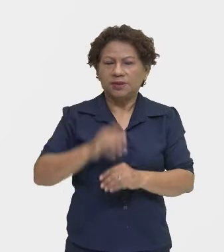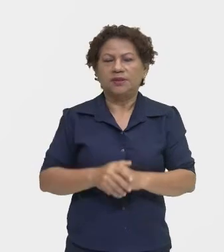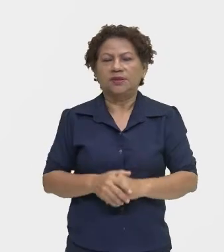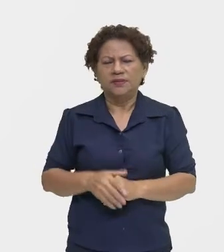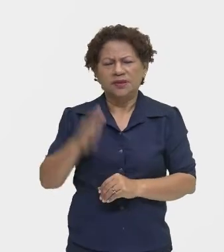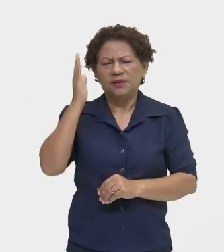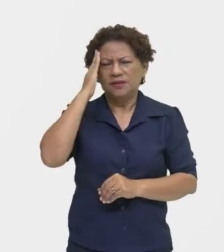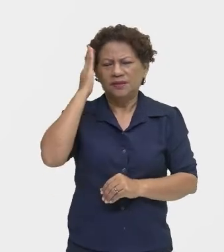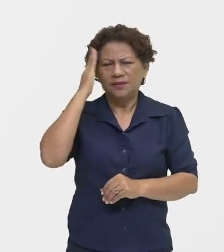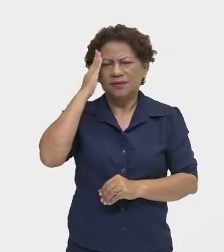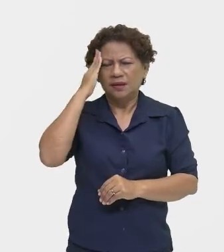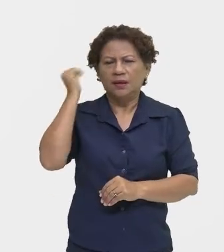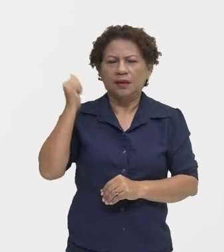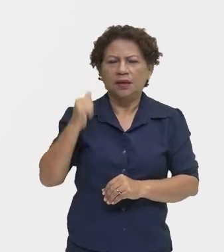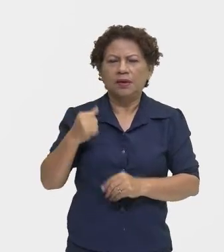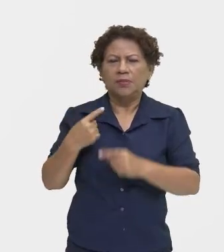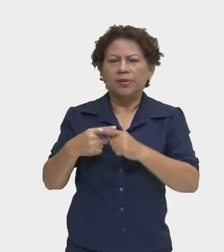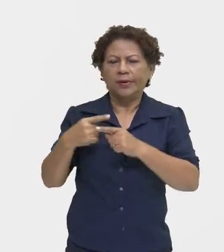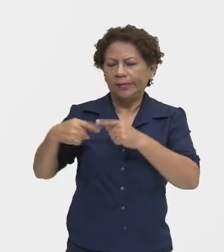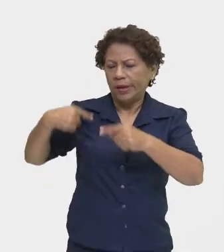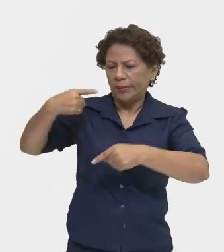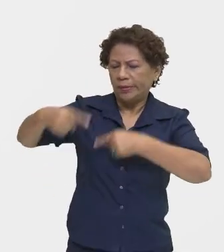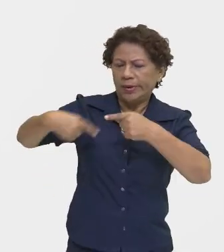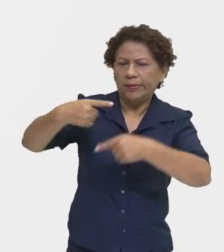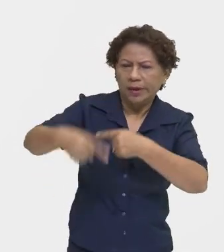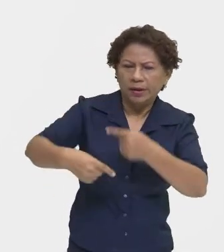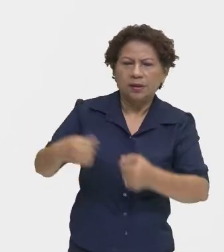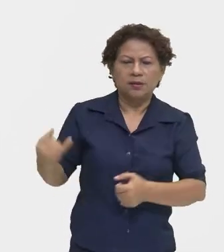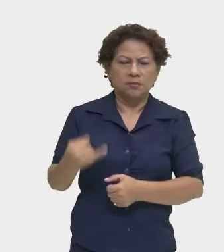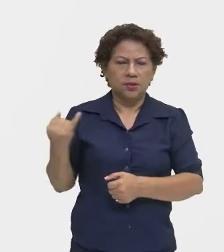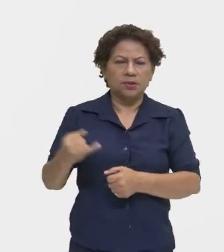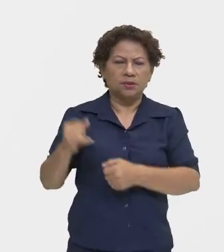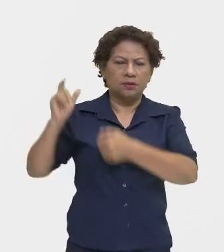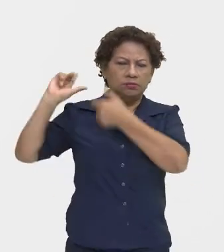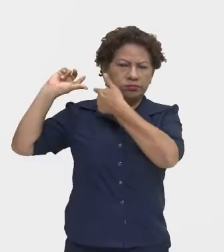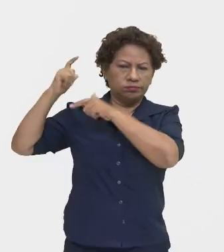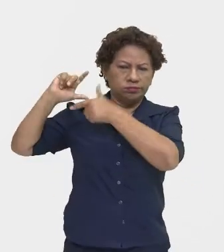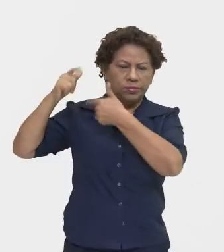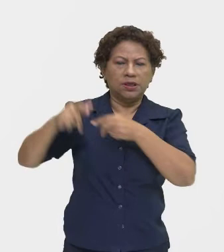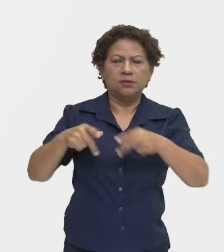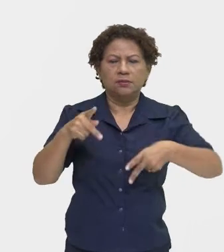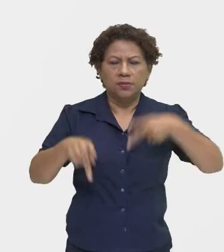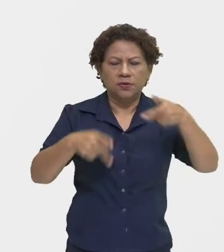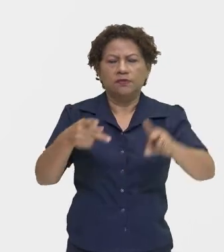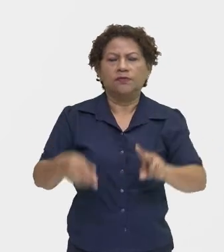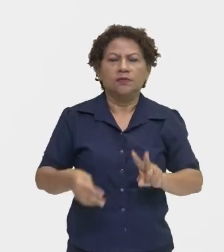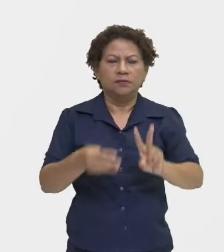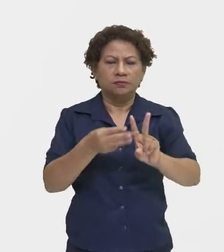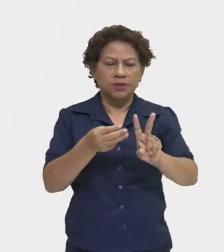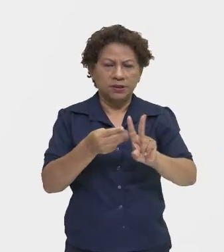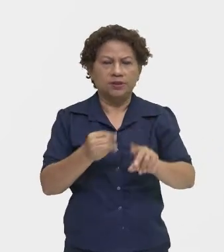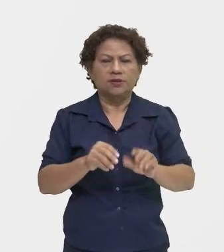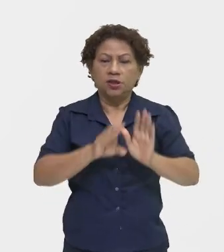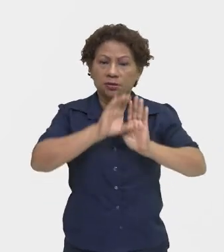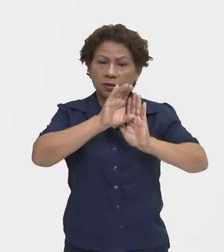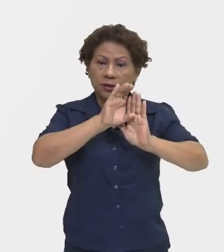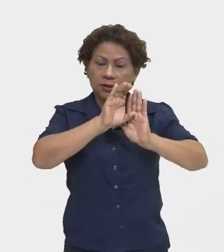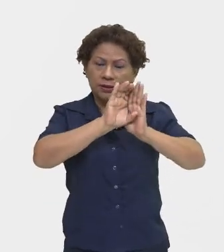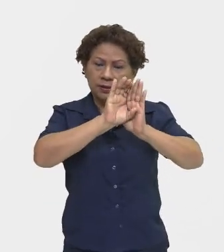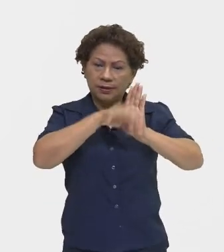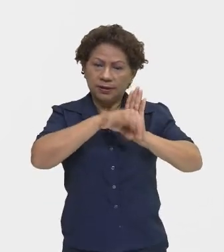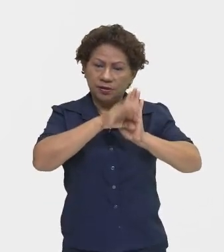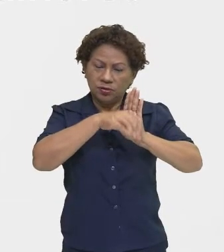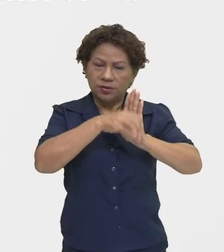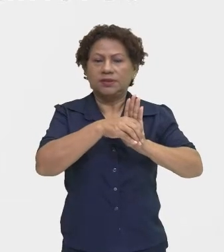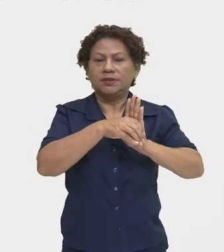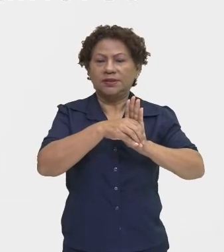o que marca a importância da tradição para os povos indígenas. Dentro desse conceito eu trago a cerâmica